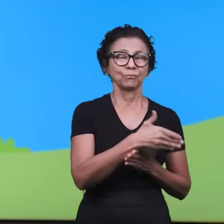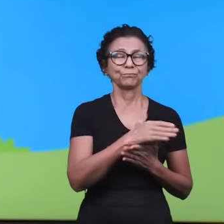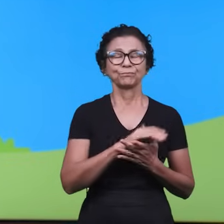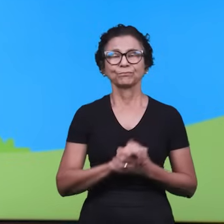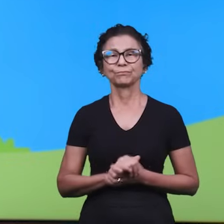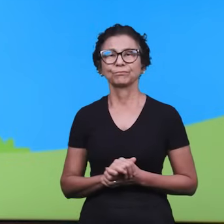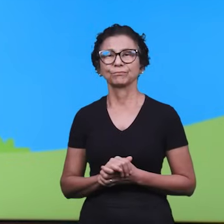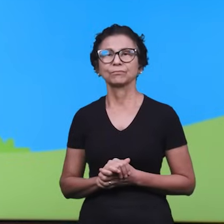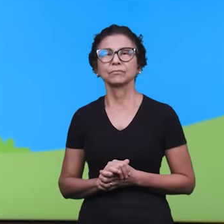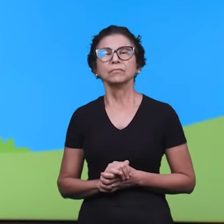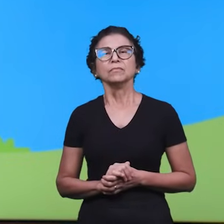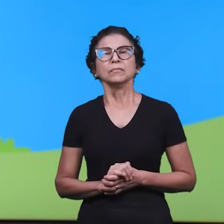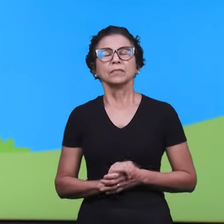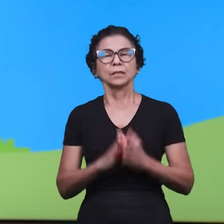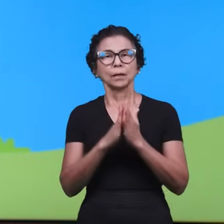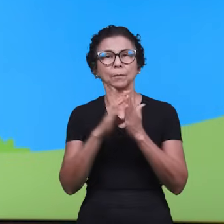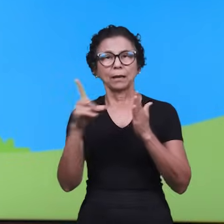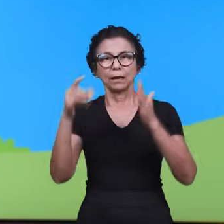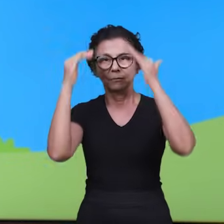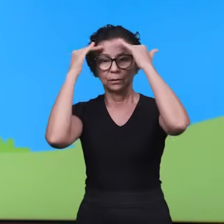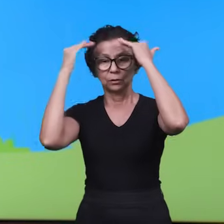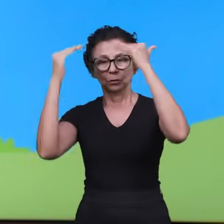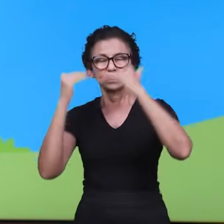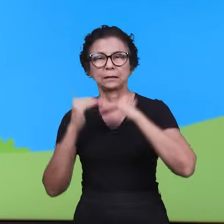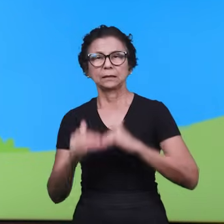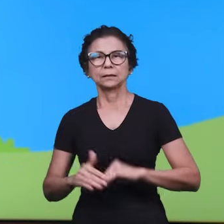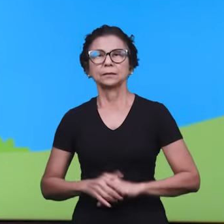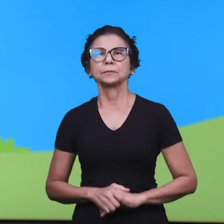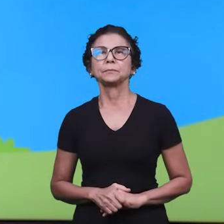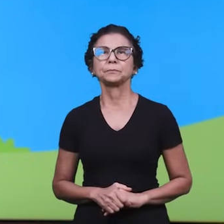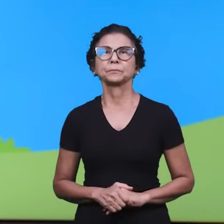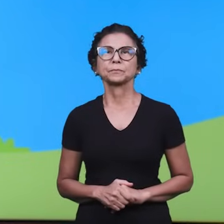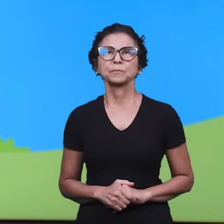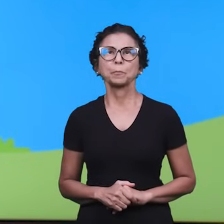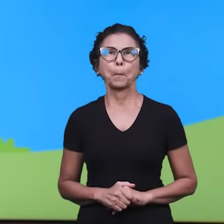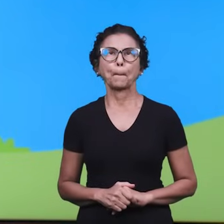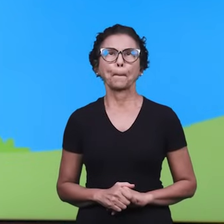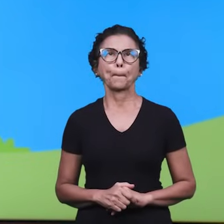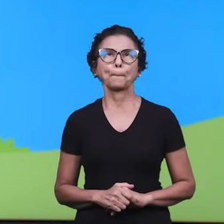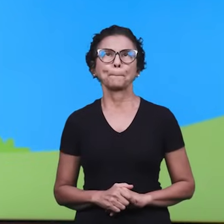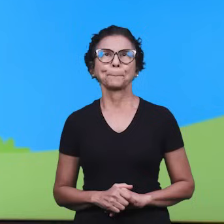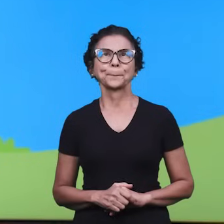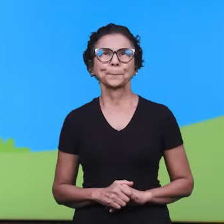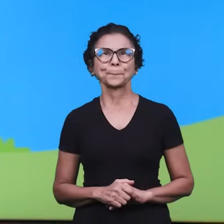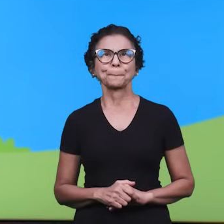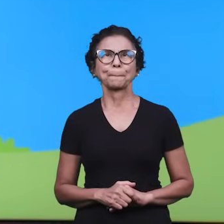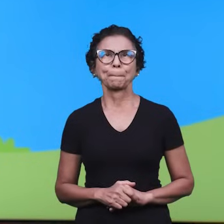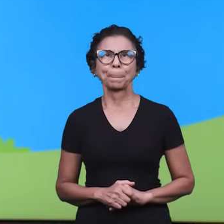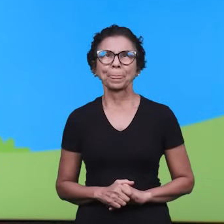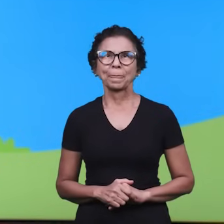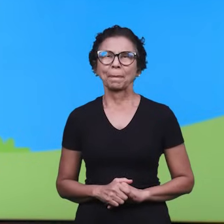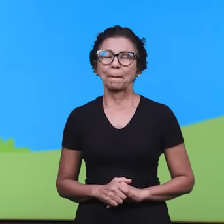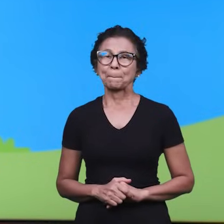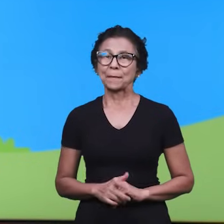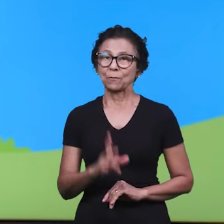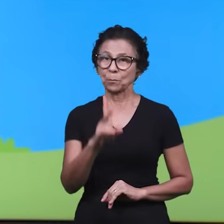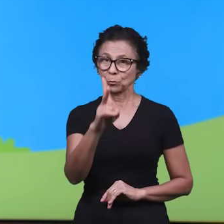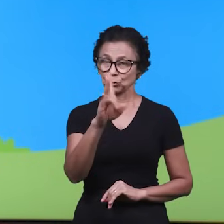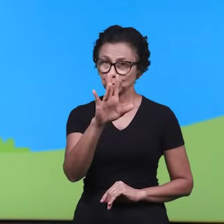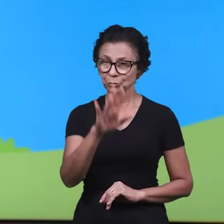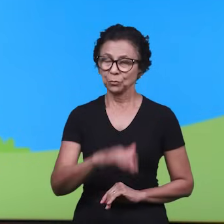de Deus. Acontece que, louvado seja Deus, a história do homem não terminou